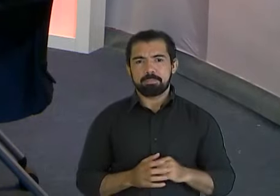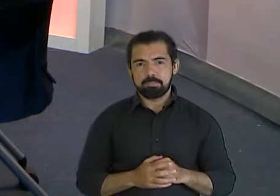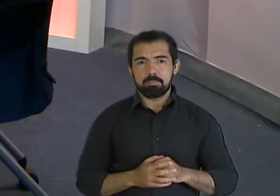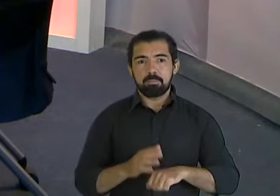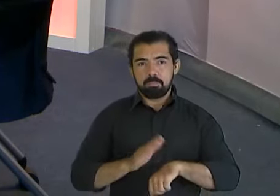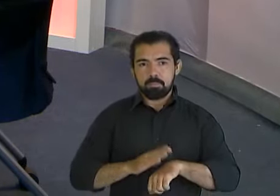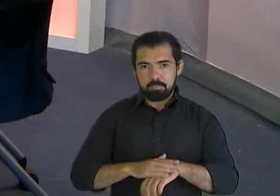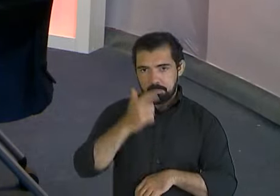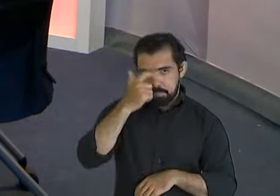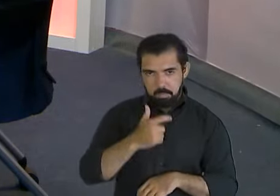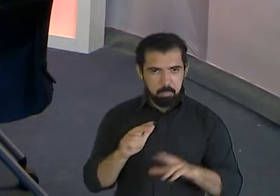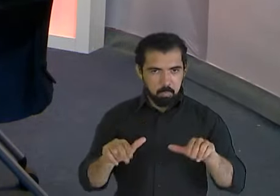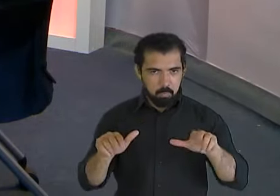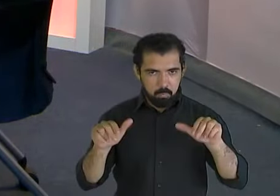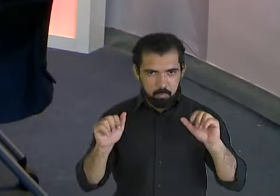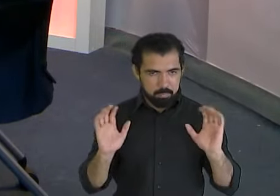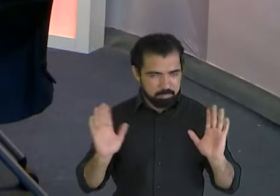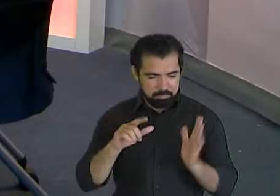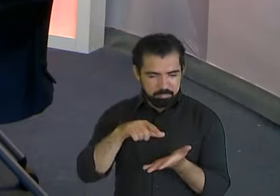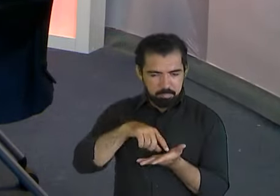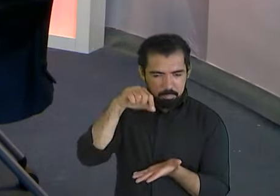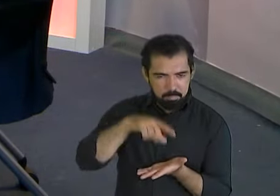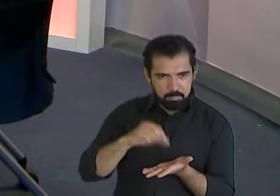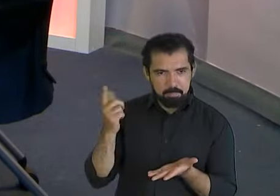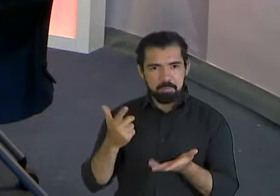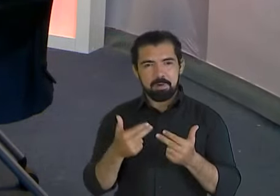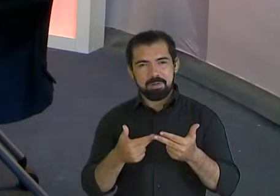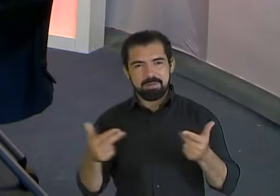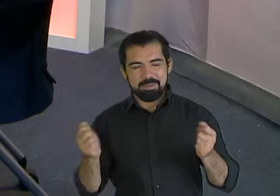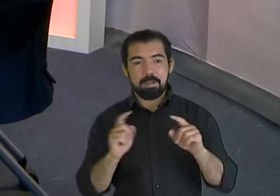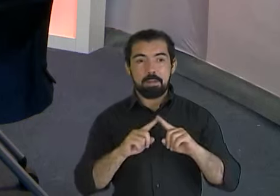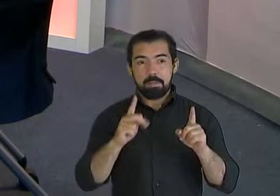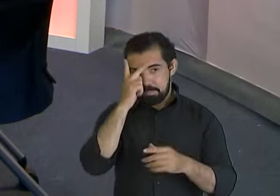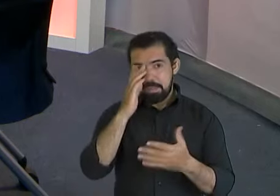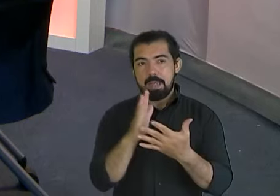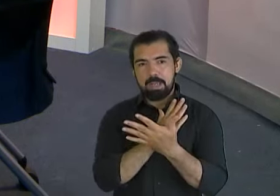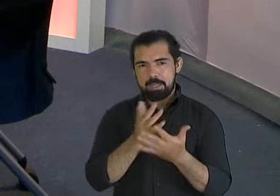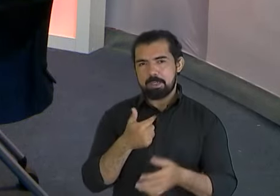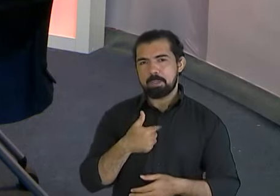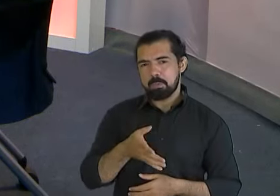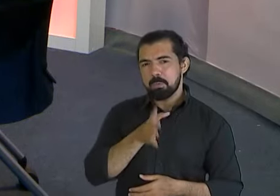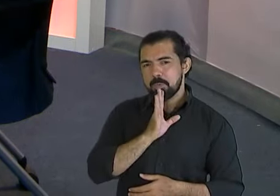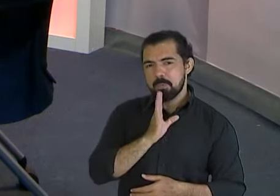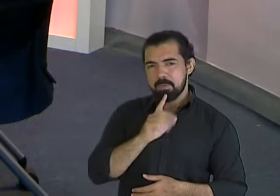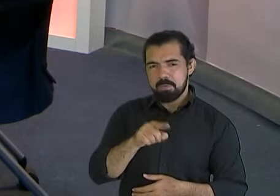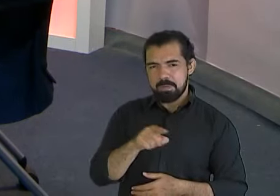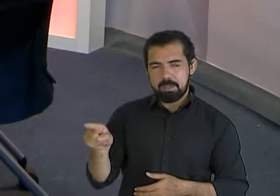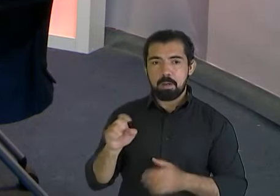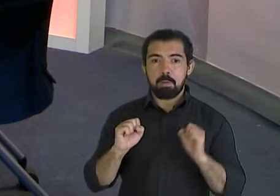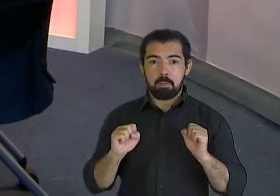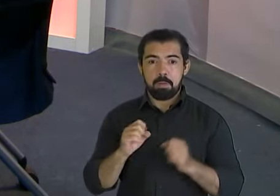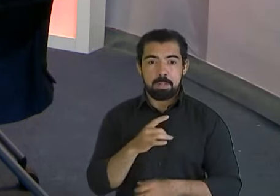eu não, nunca joguei, né? Sim. Mas, assim, algumas pessoas que eu conheço podem ter